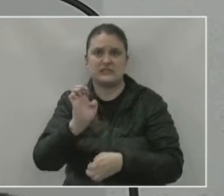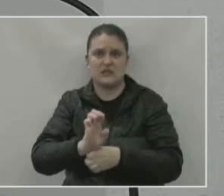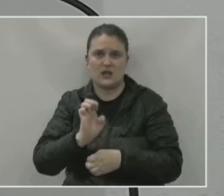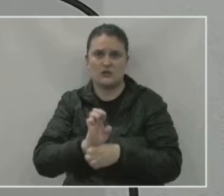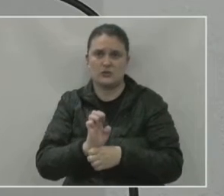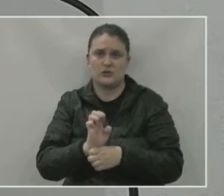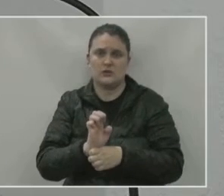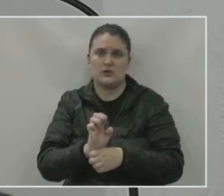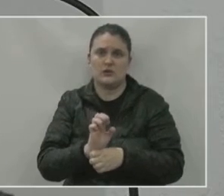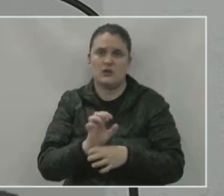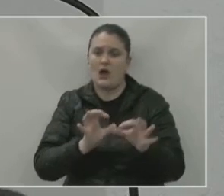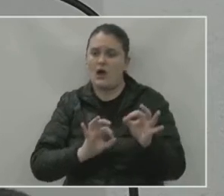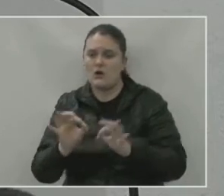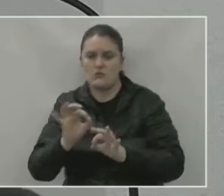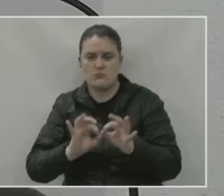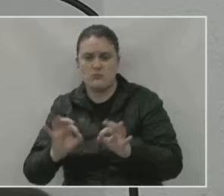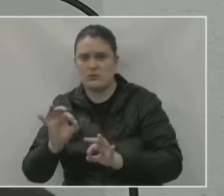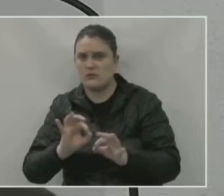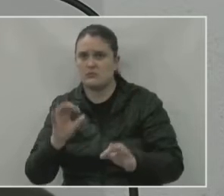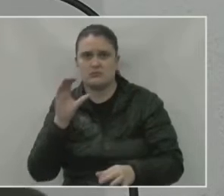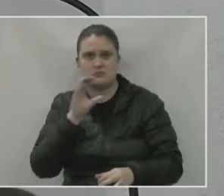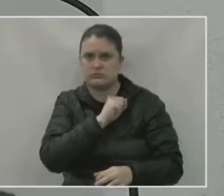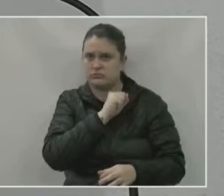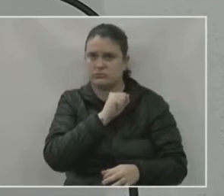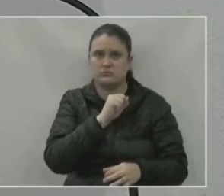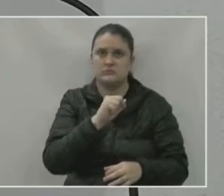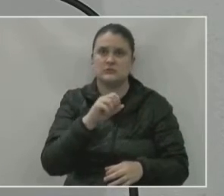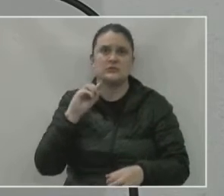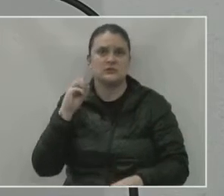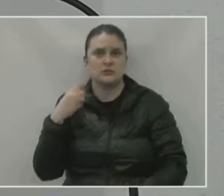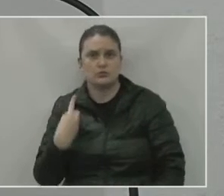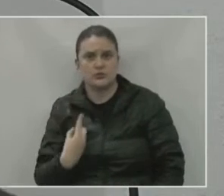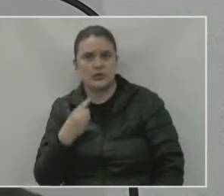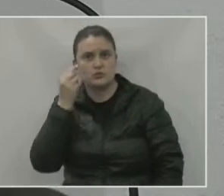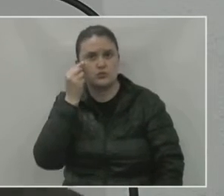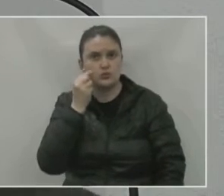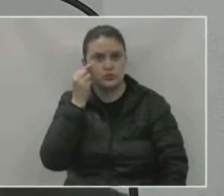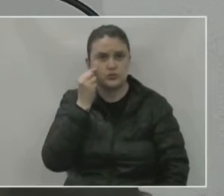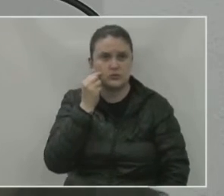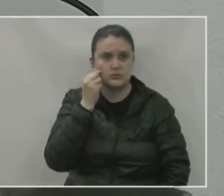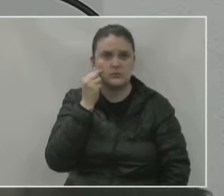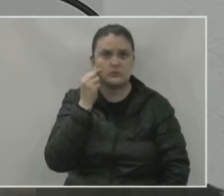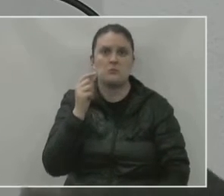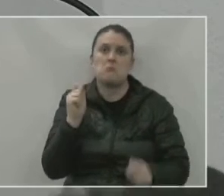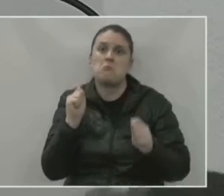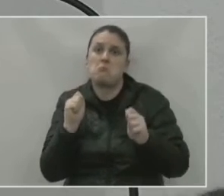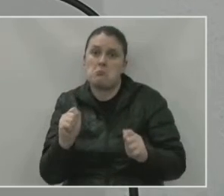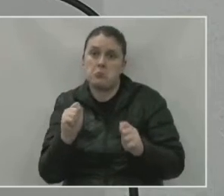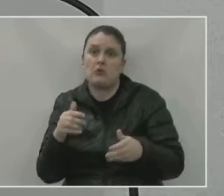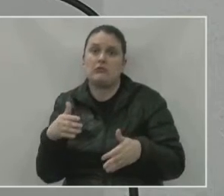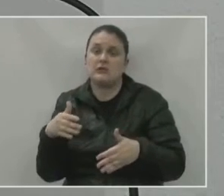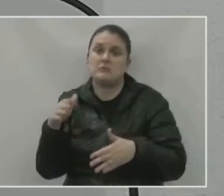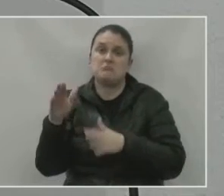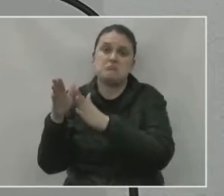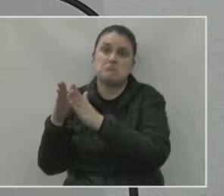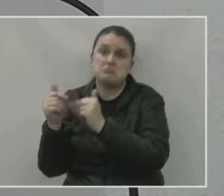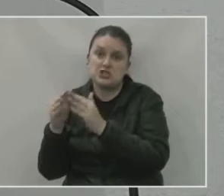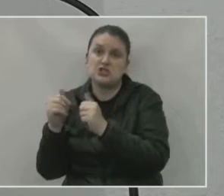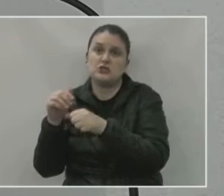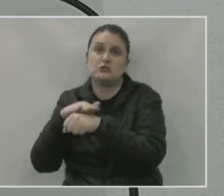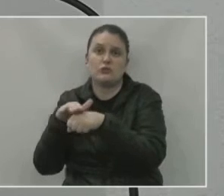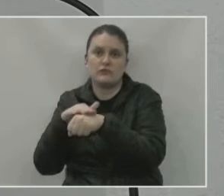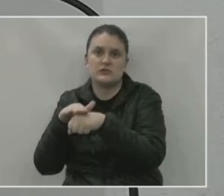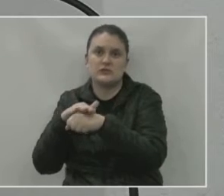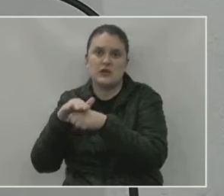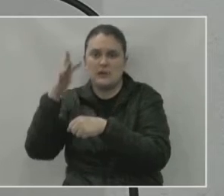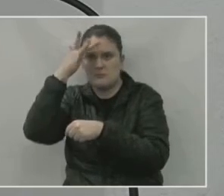se articule, né? Que o deputado Russenbach pode ser um caminho que articule junto ao